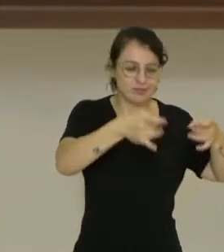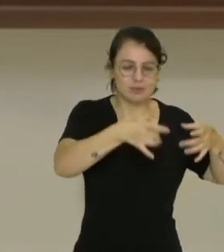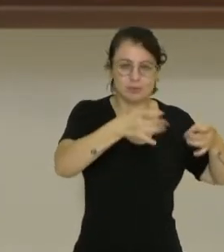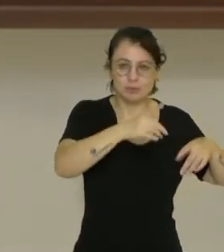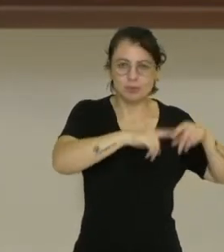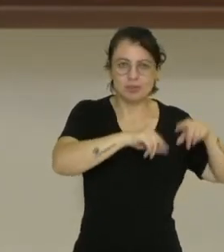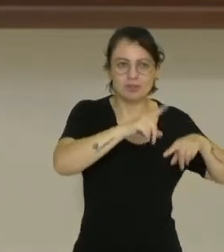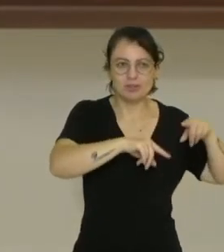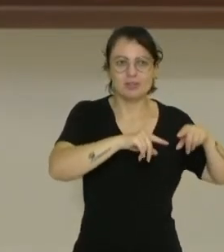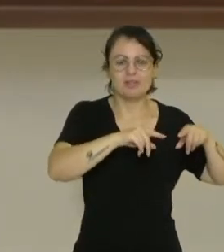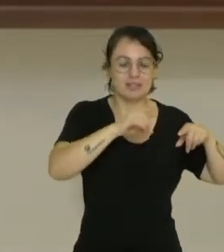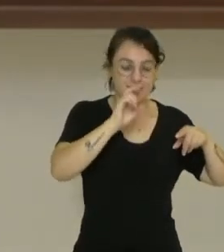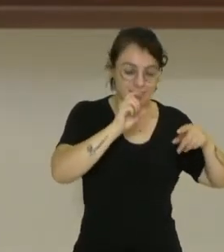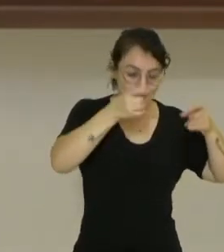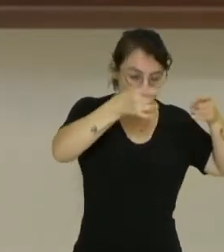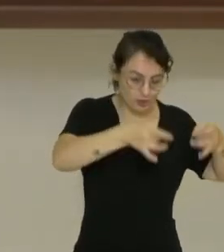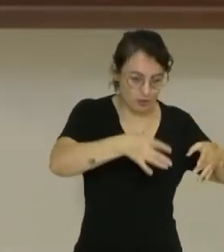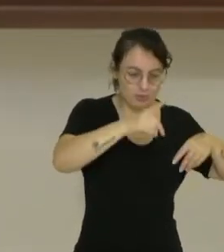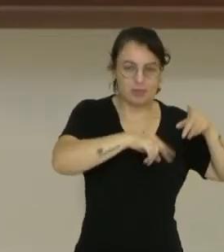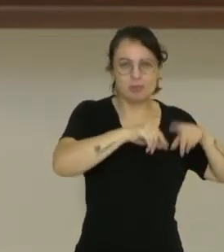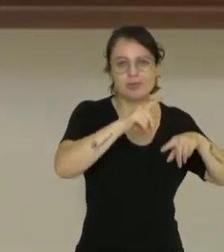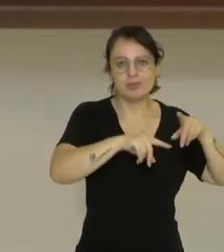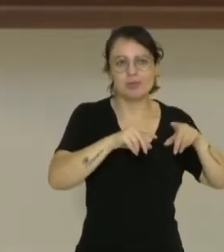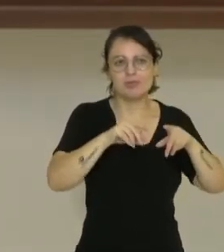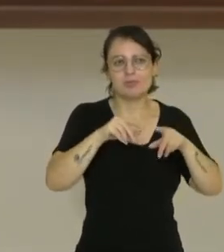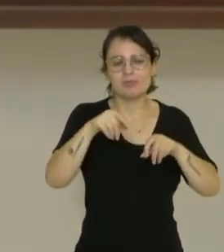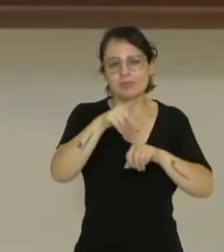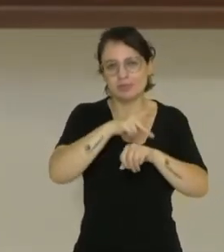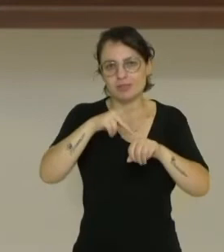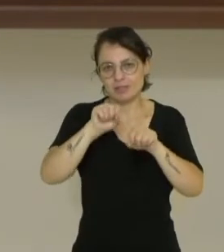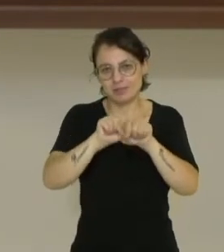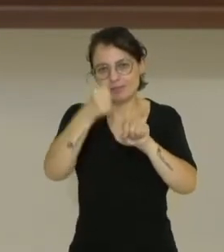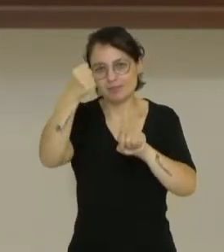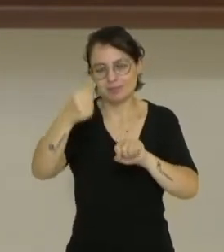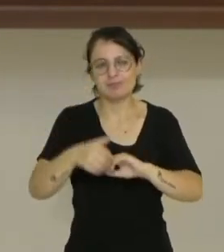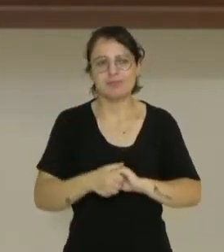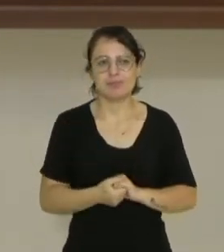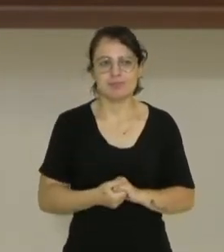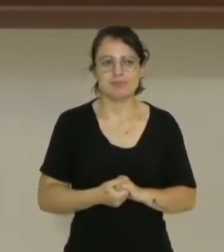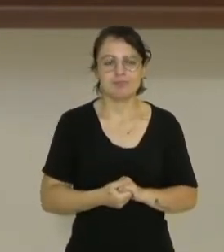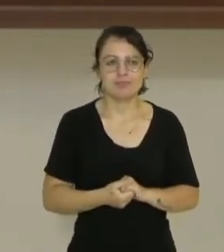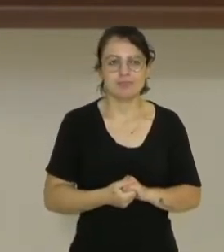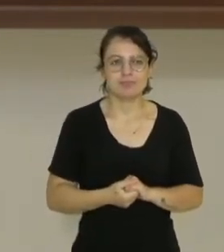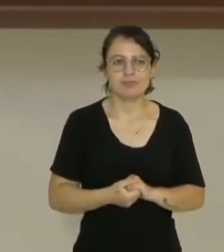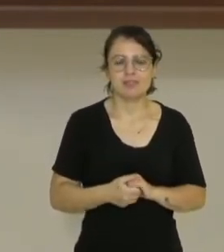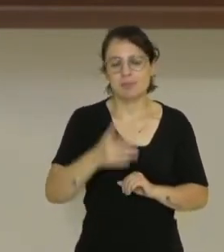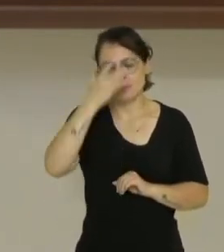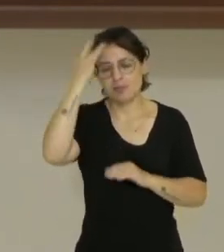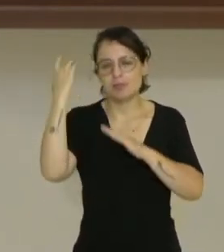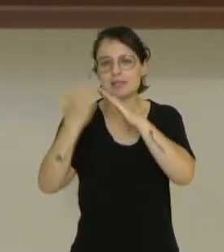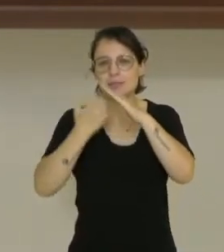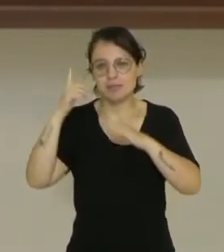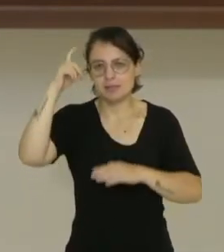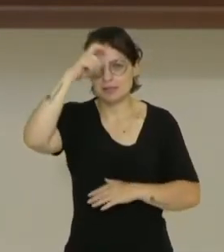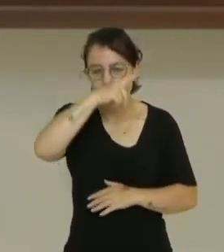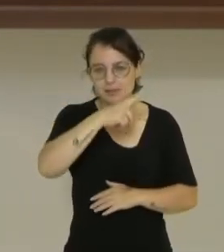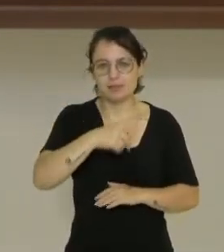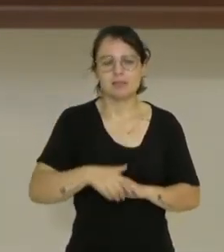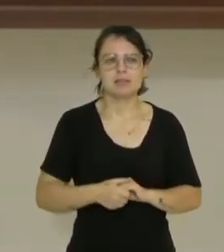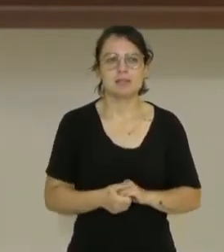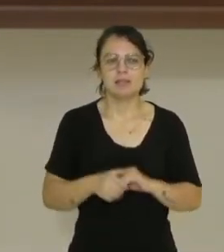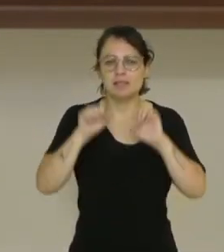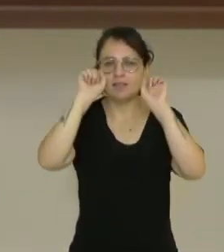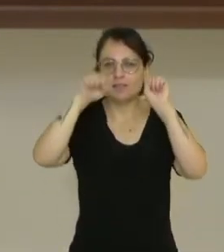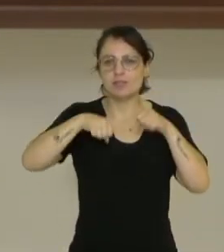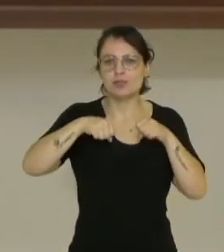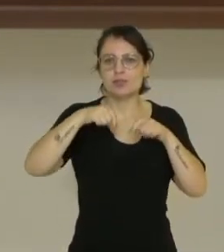produtos. E esta sobra de produtos fez com que os empresários entrassem em crise. Falências aconteceram, tanto é